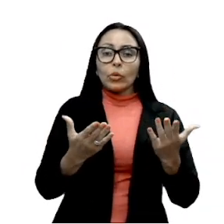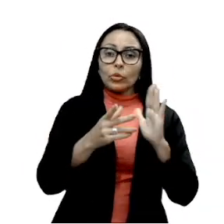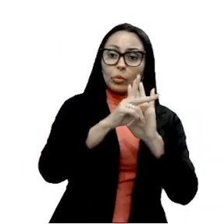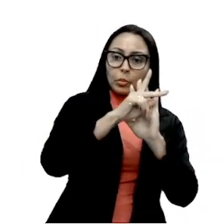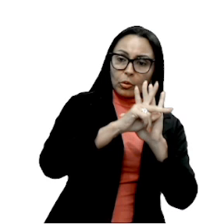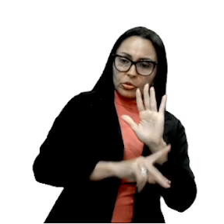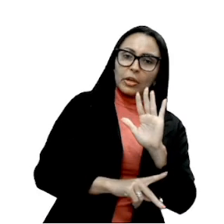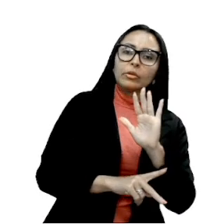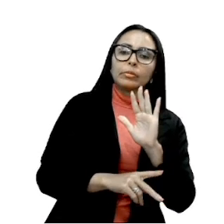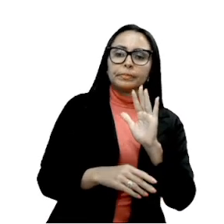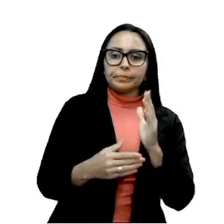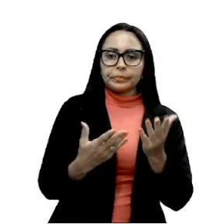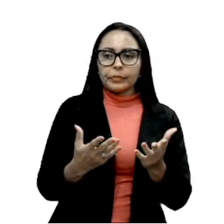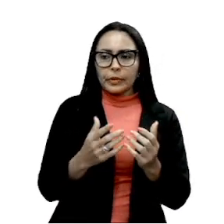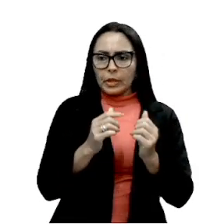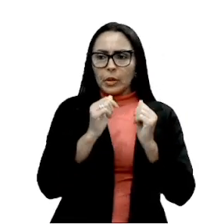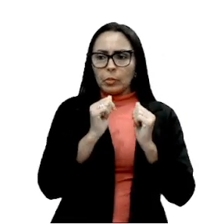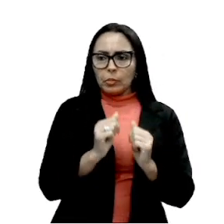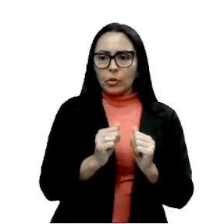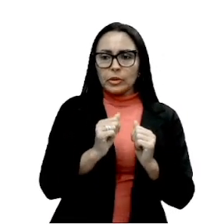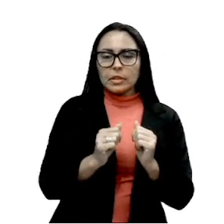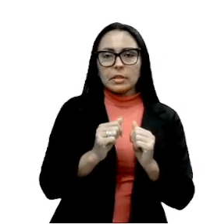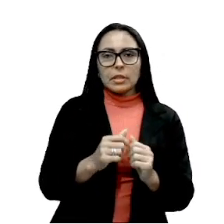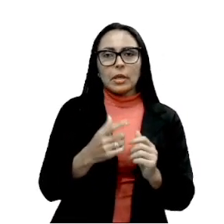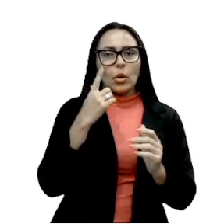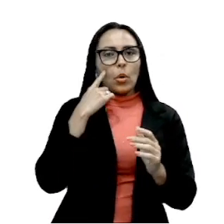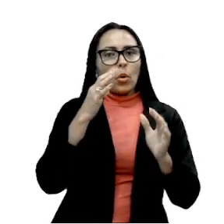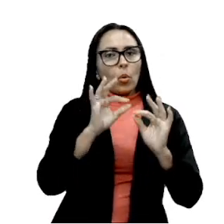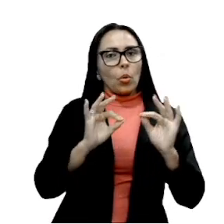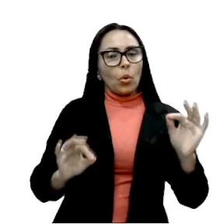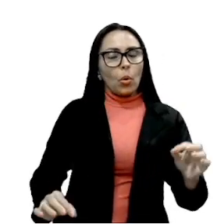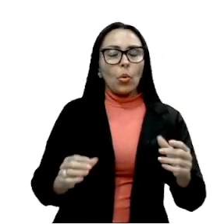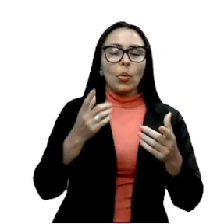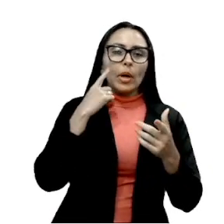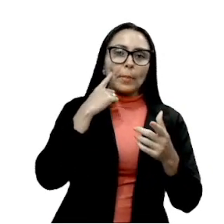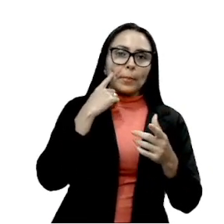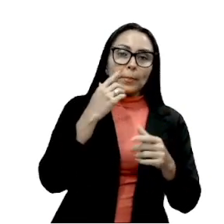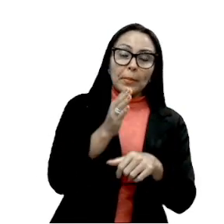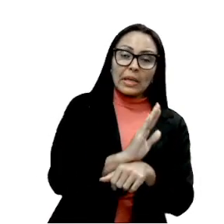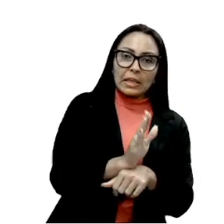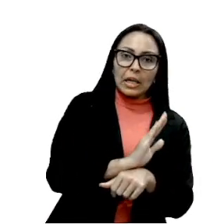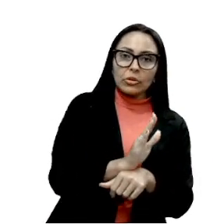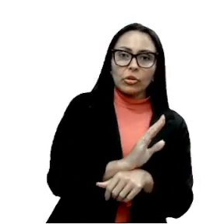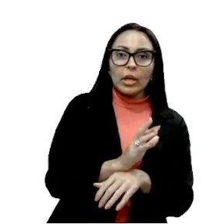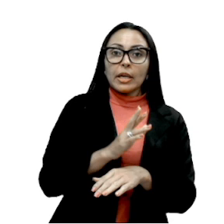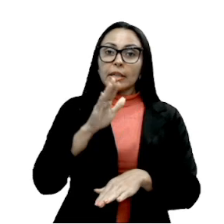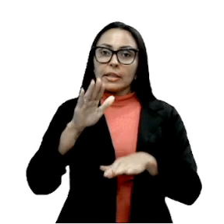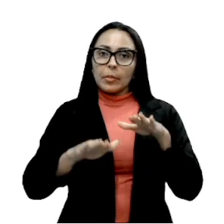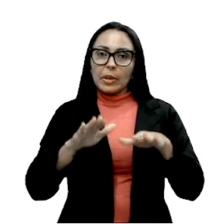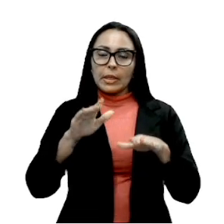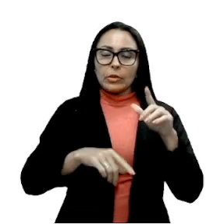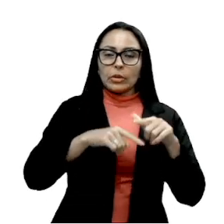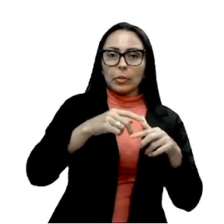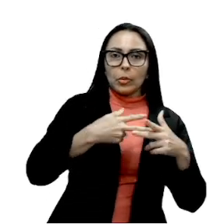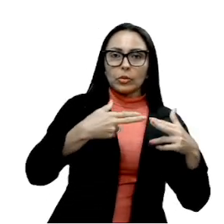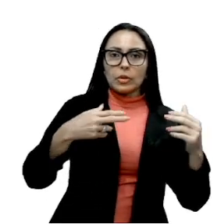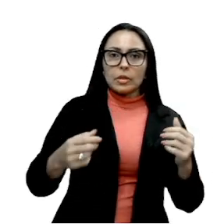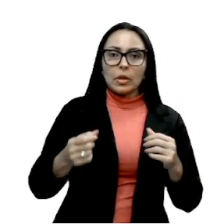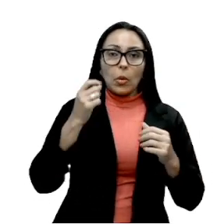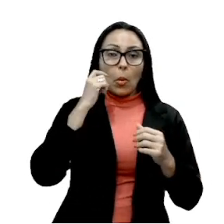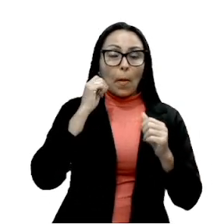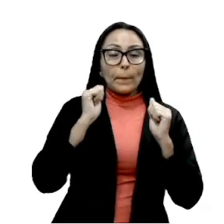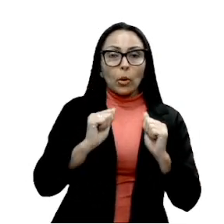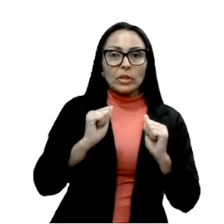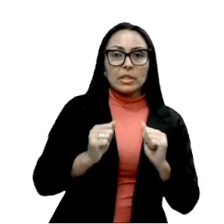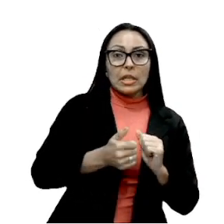ser feito. Pode ser um longa-metragem, que pode, dependendo da produção, ser de 8 semanas ou até 12 semanas.